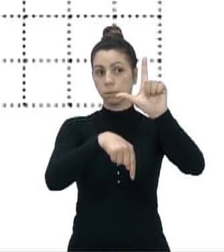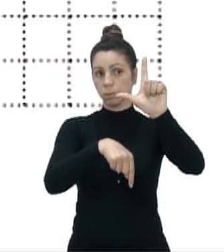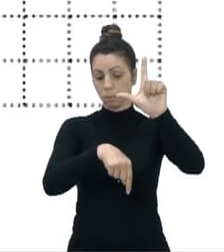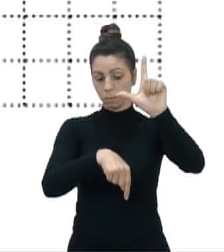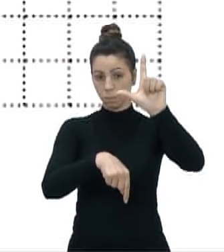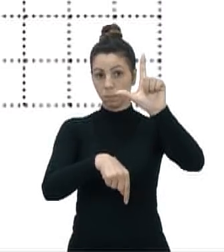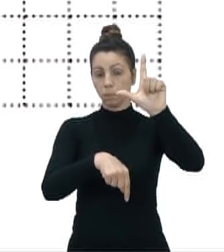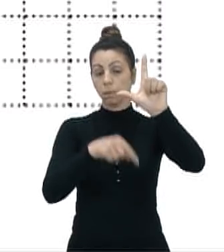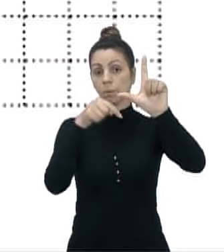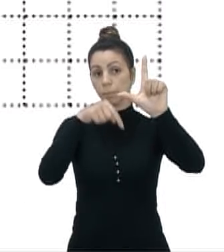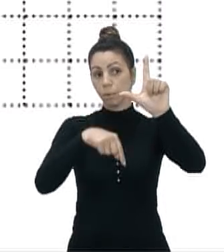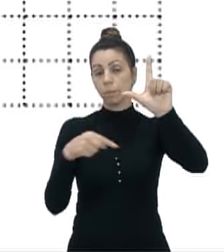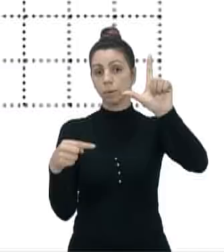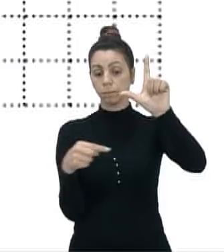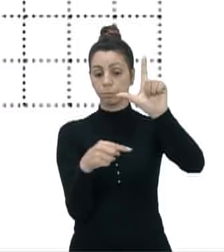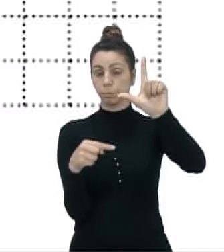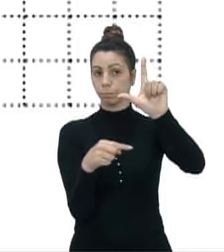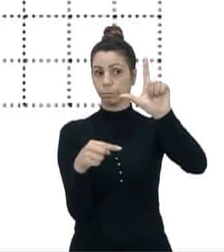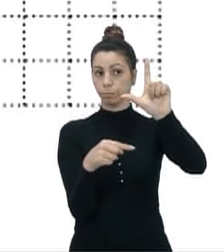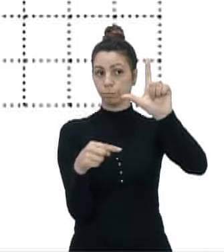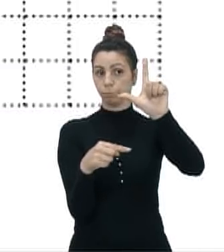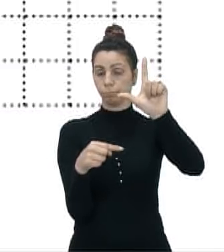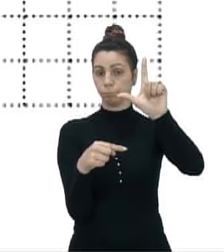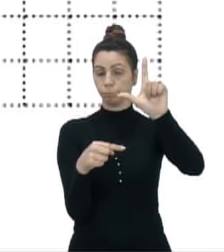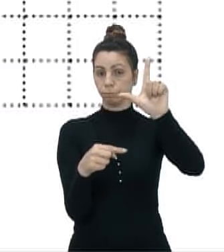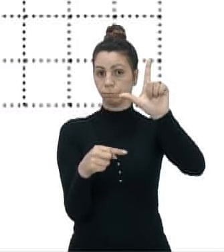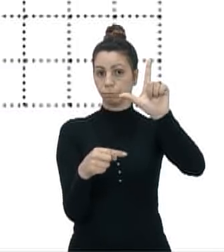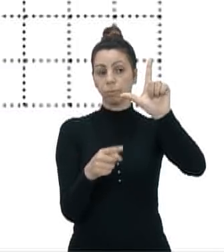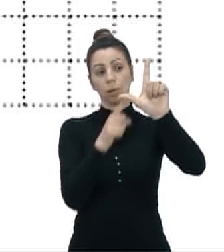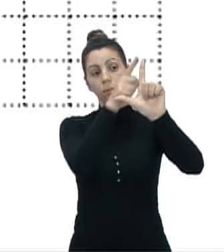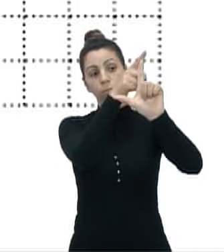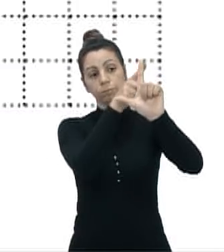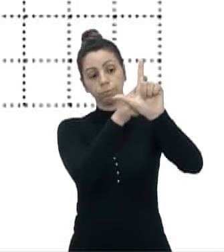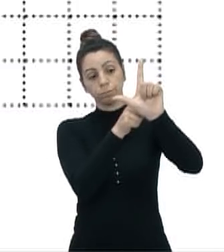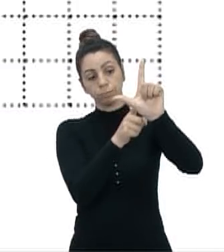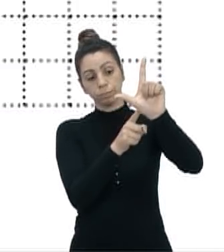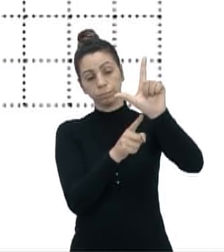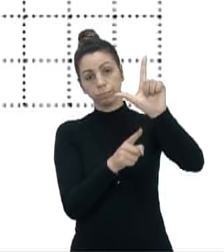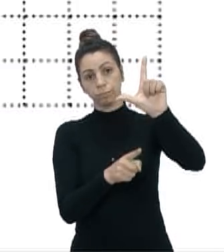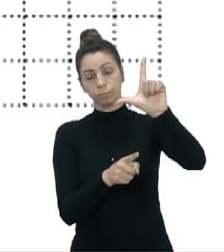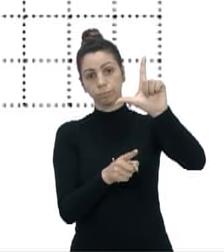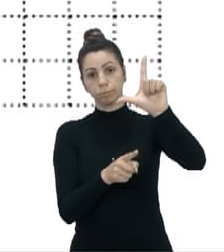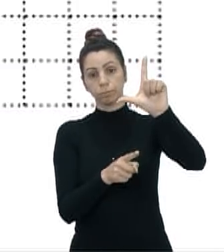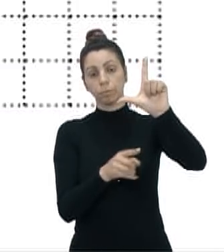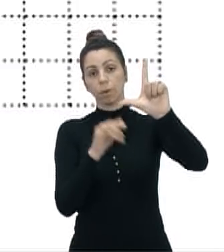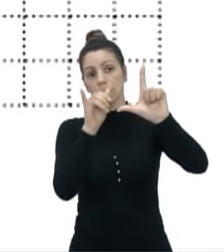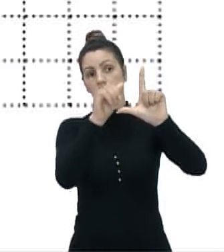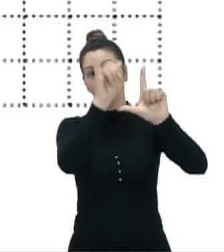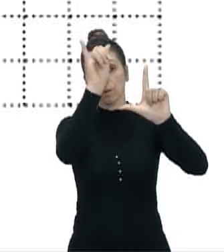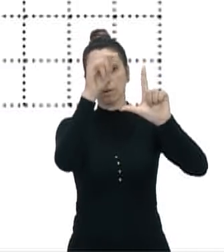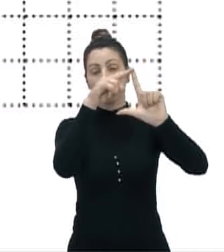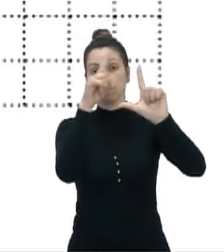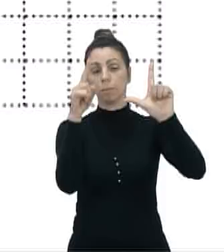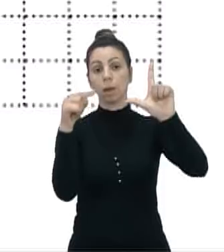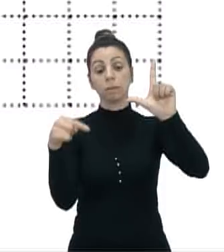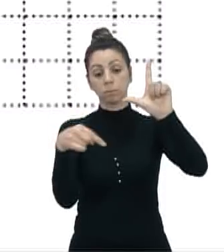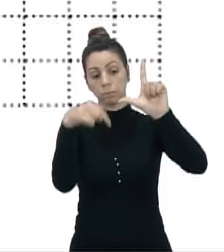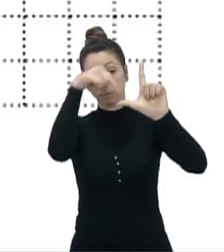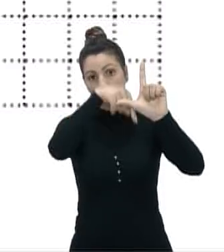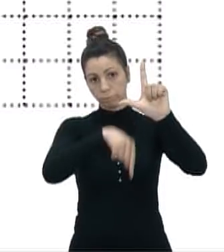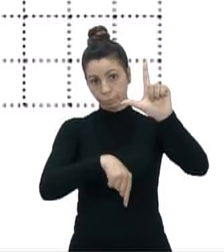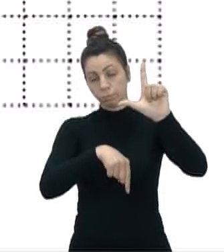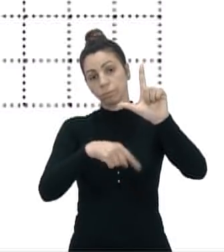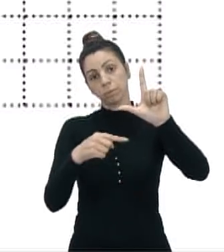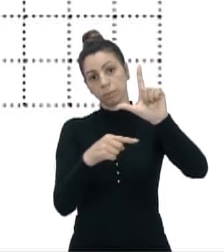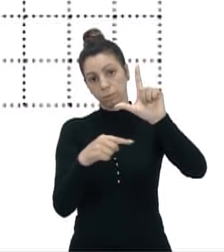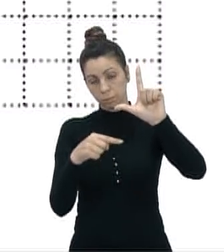número negativo, ele vai estar no eixo X, no eixo Y, entretanto, ele vai estar para o lado negativo. Veja